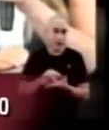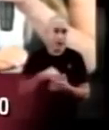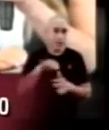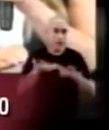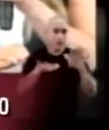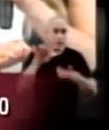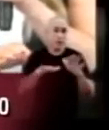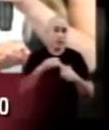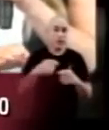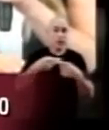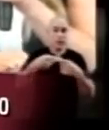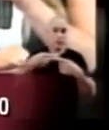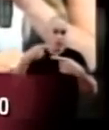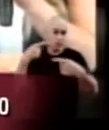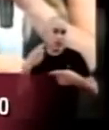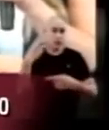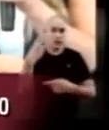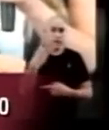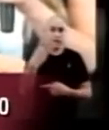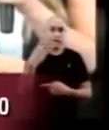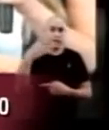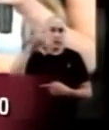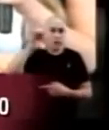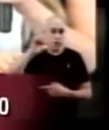ali na semana 39, com